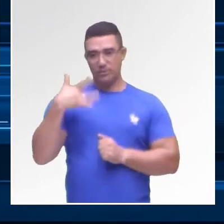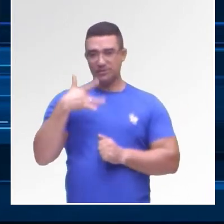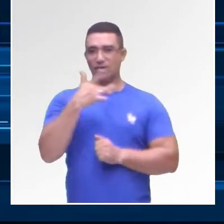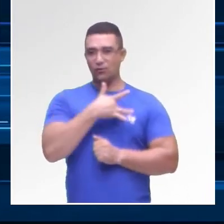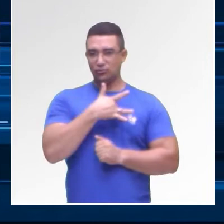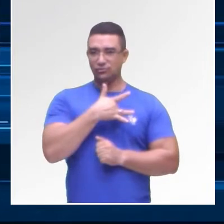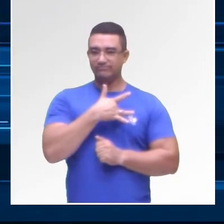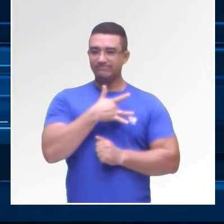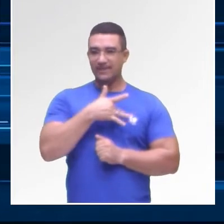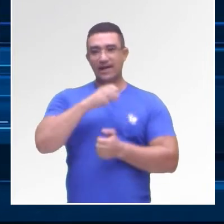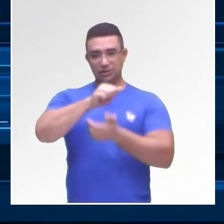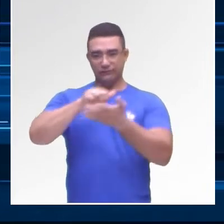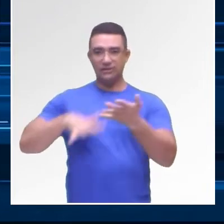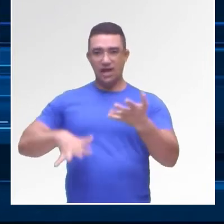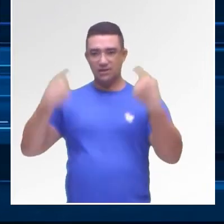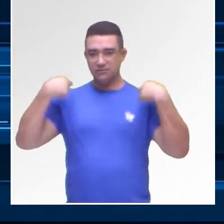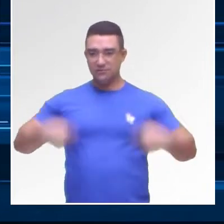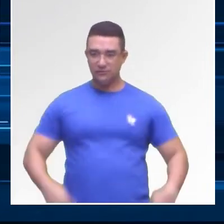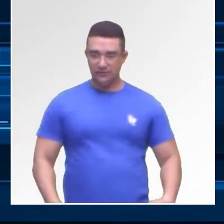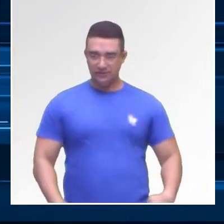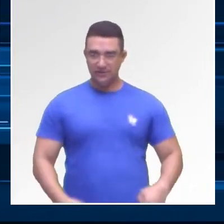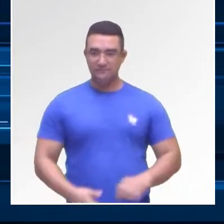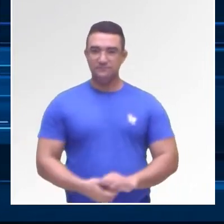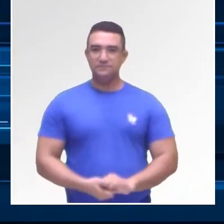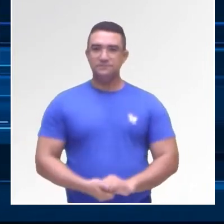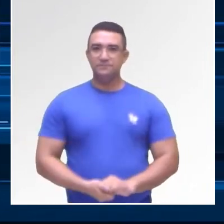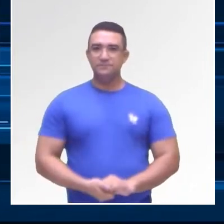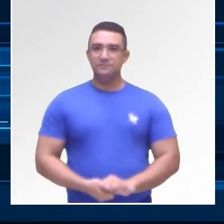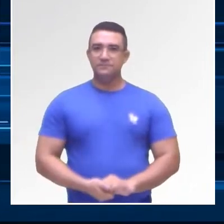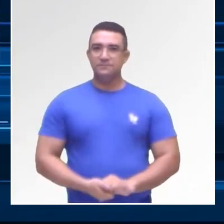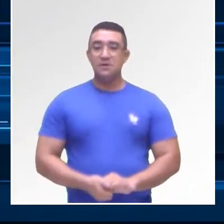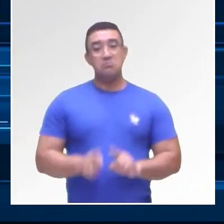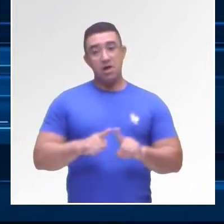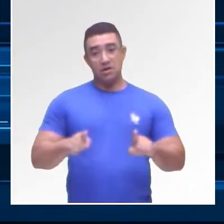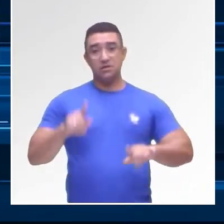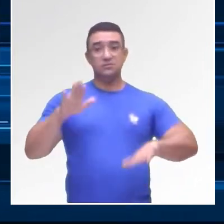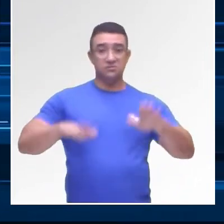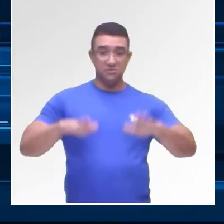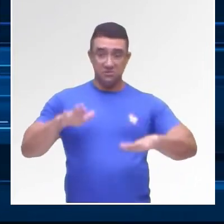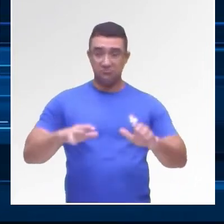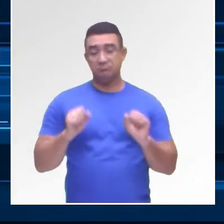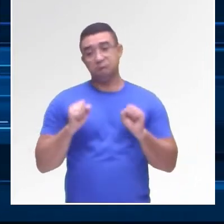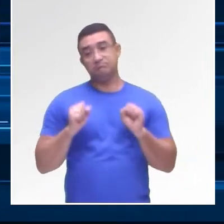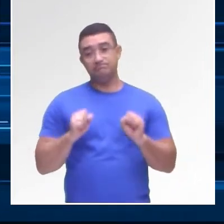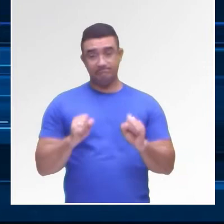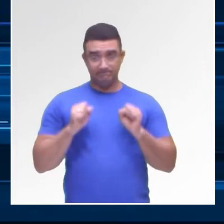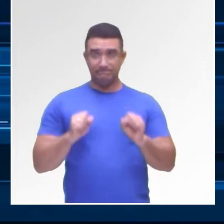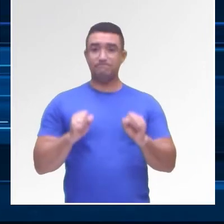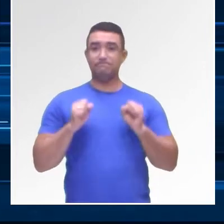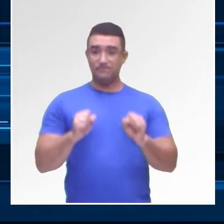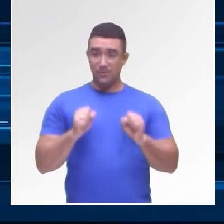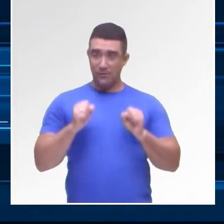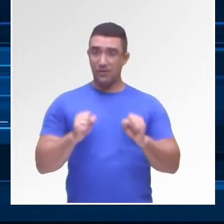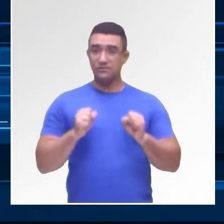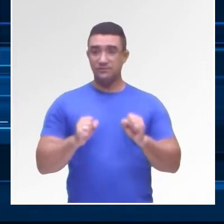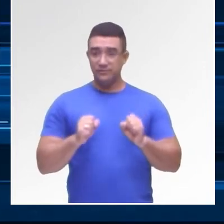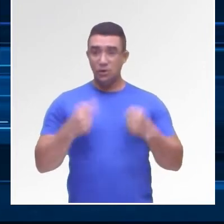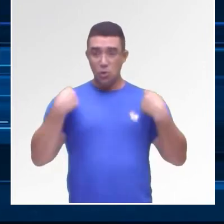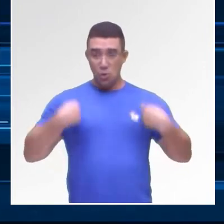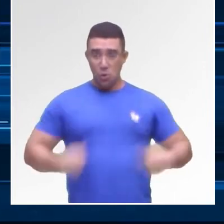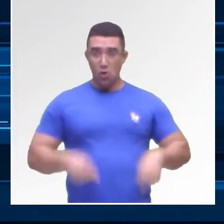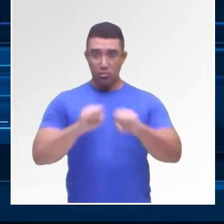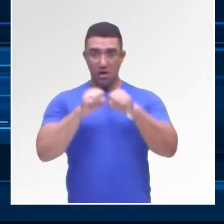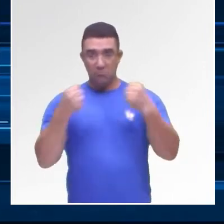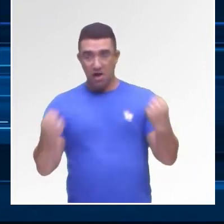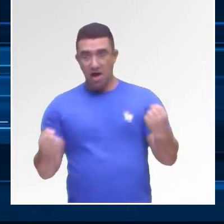uma atividade física, né? Mas pode ser que leve a uma lesão muito forte ou então a